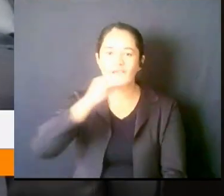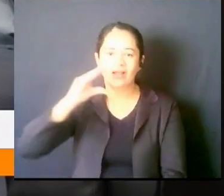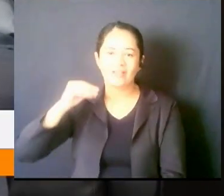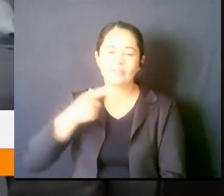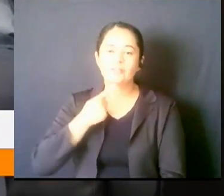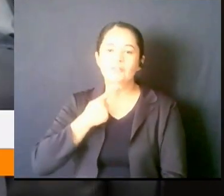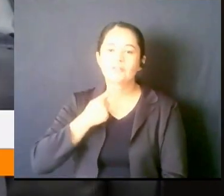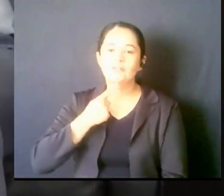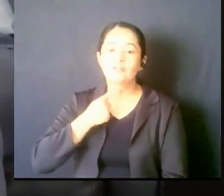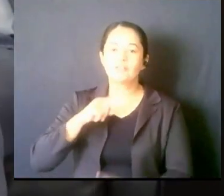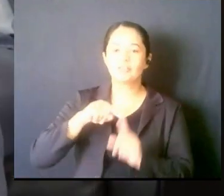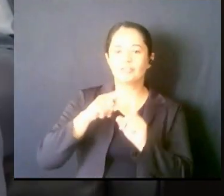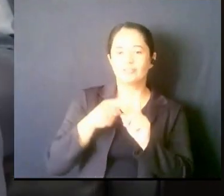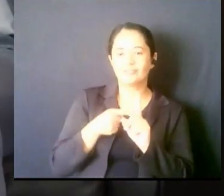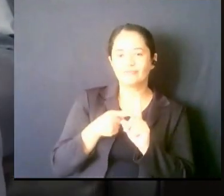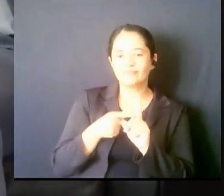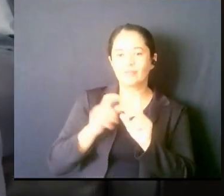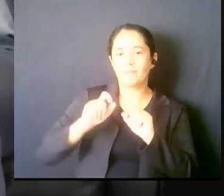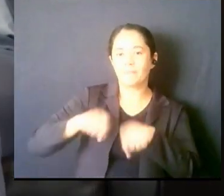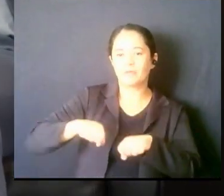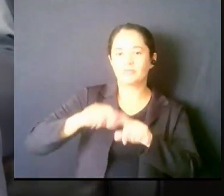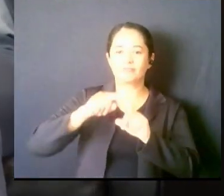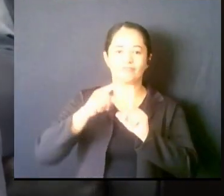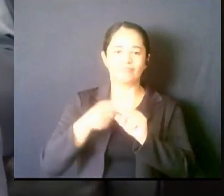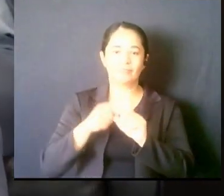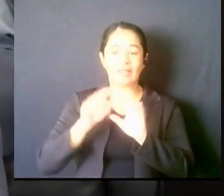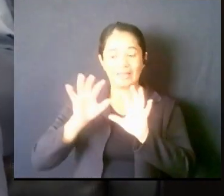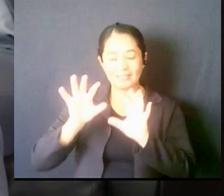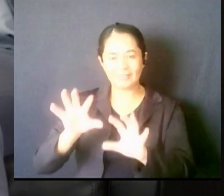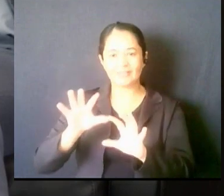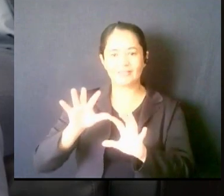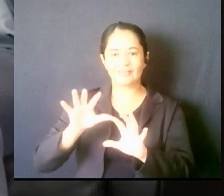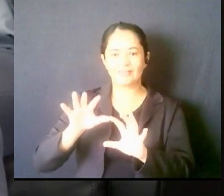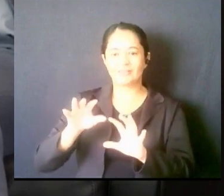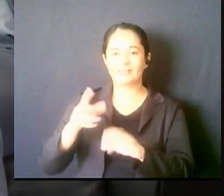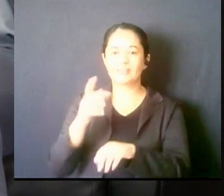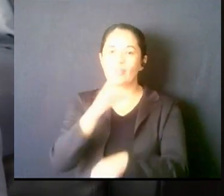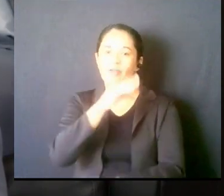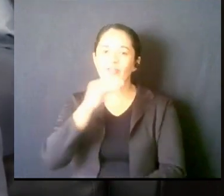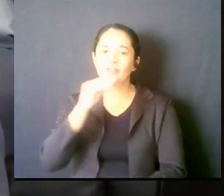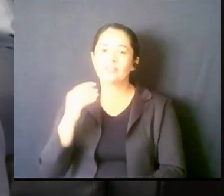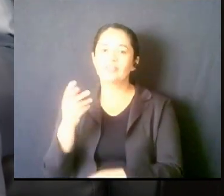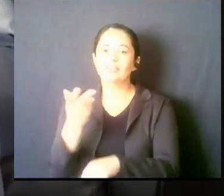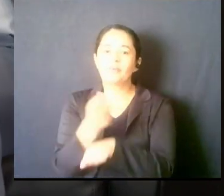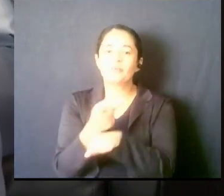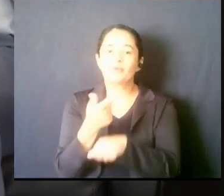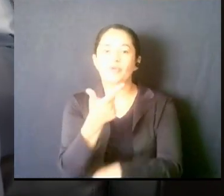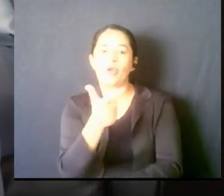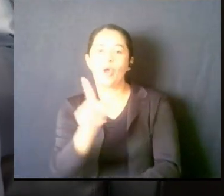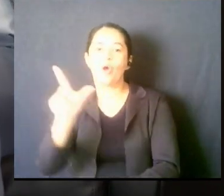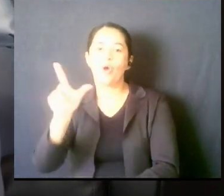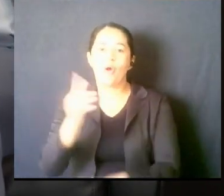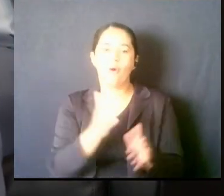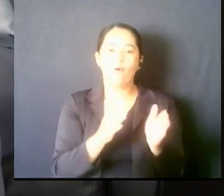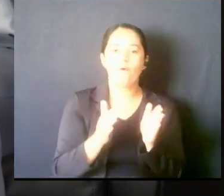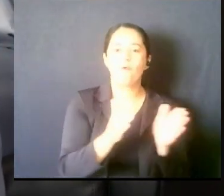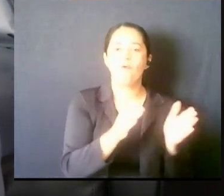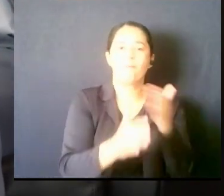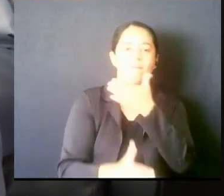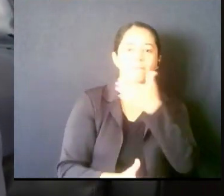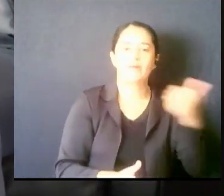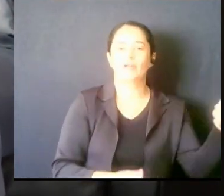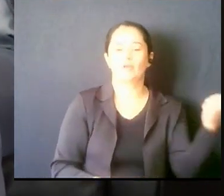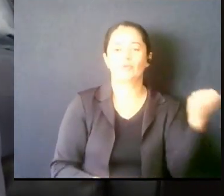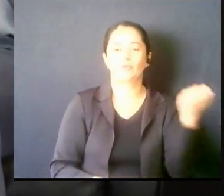da possibilidade de engravidar. É isso que vai fazer com que ela busque outros caminhos para além da gestação. Então, e